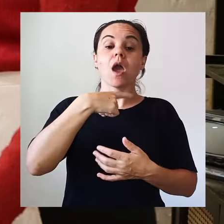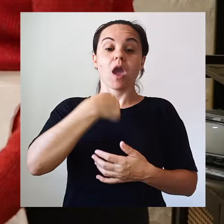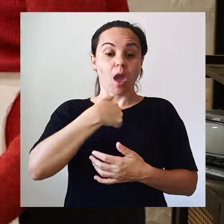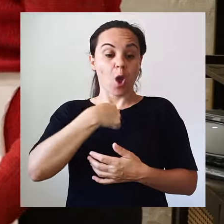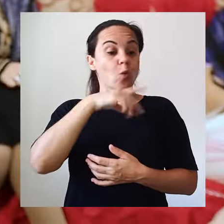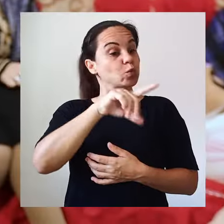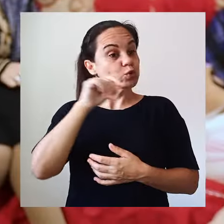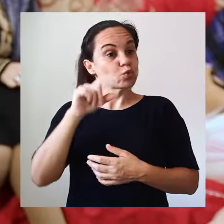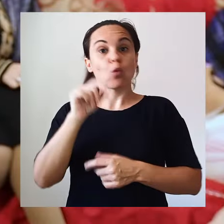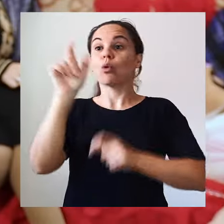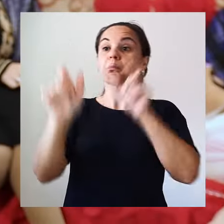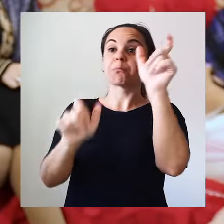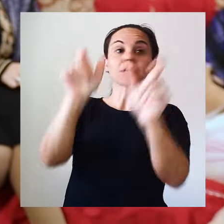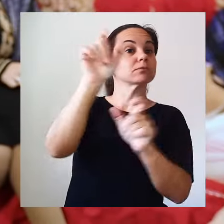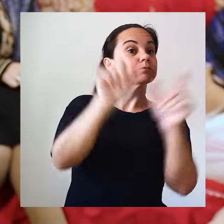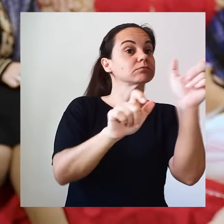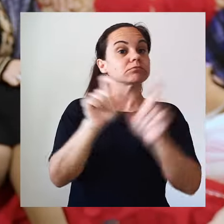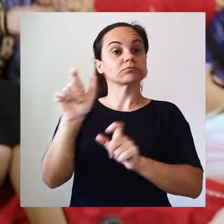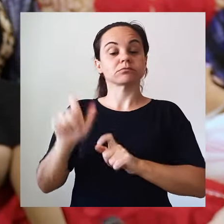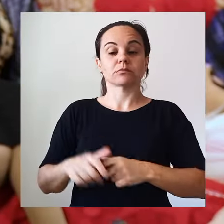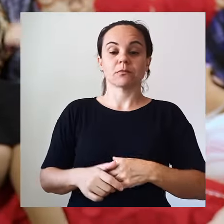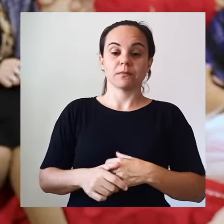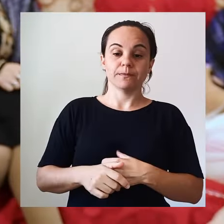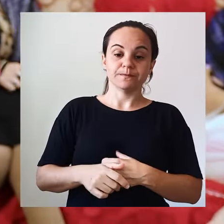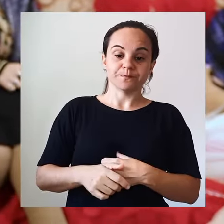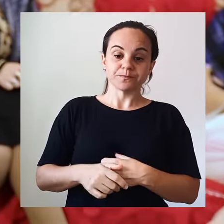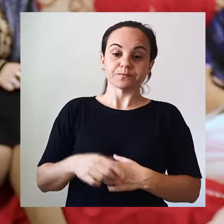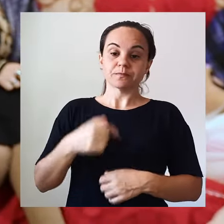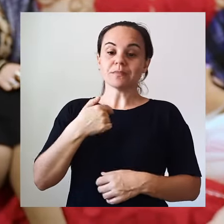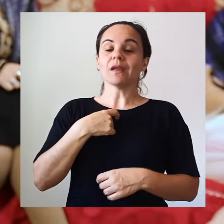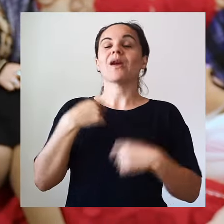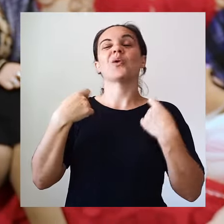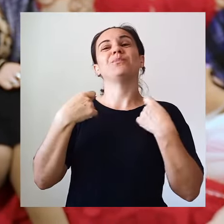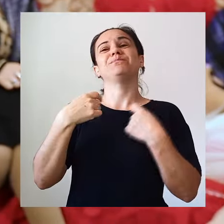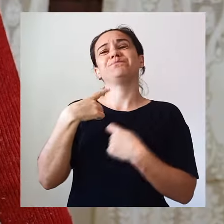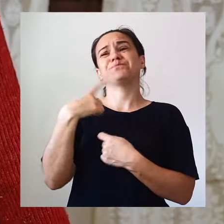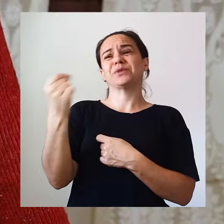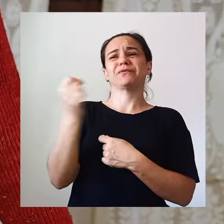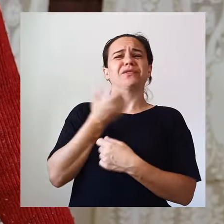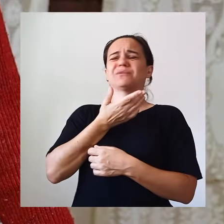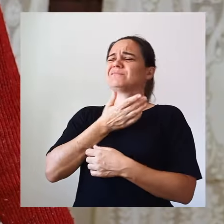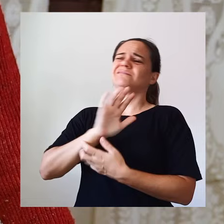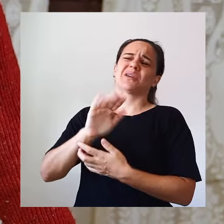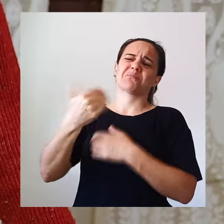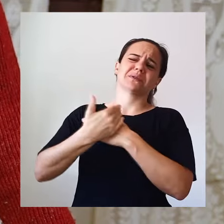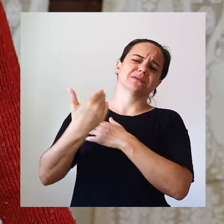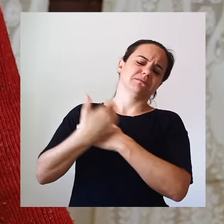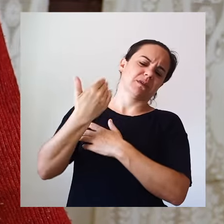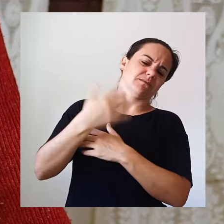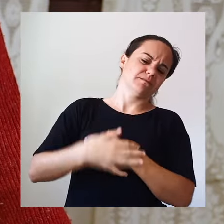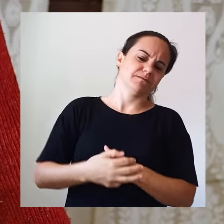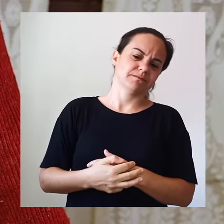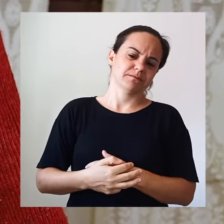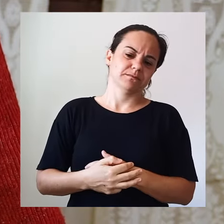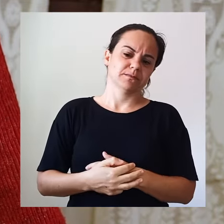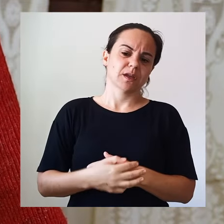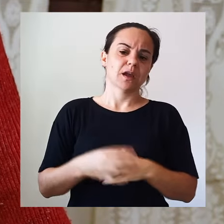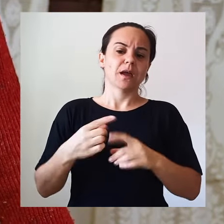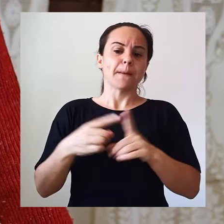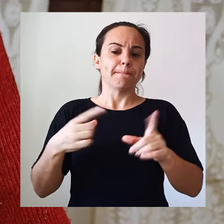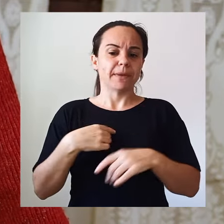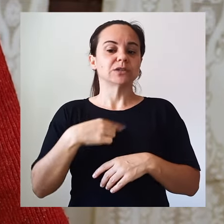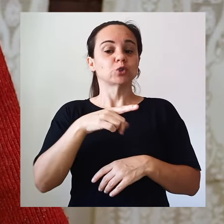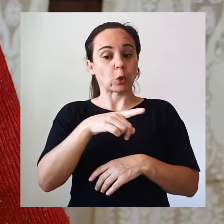os personagens! Adio! Eu preferia nem participar! Matatim, tu era melhor que